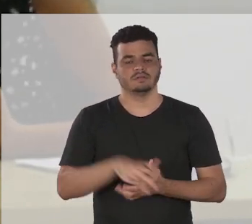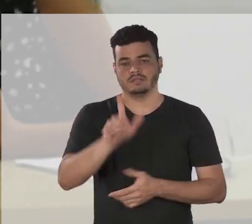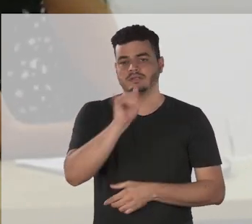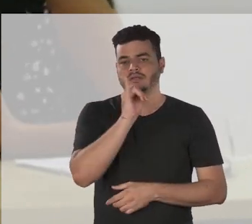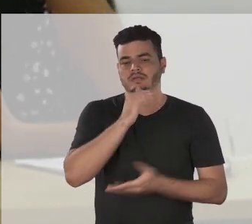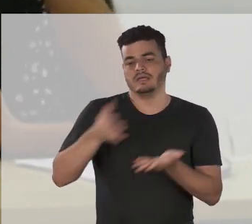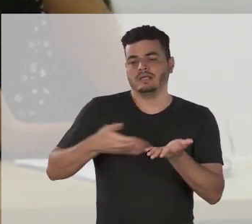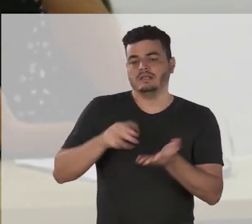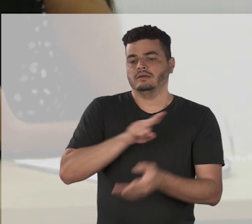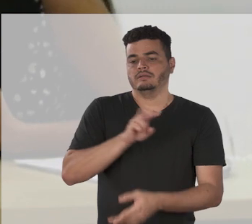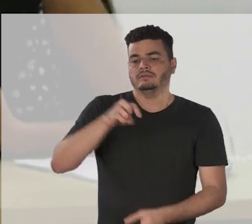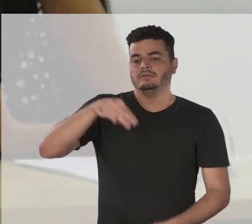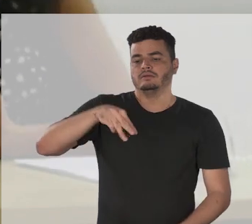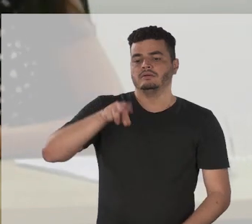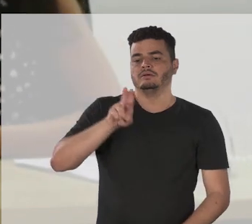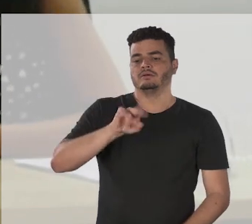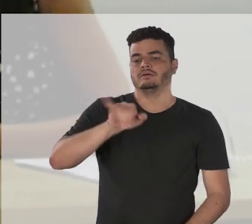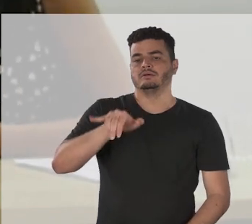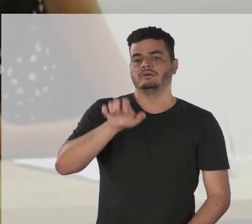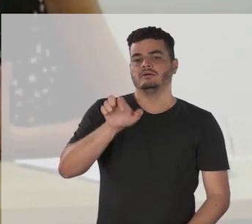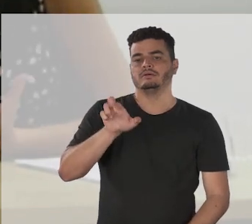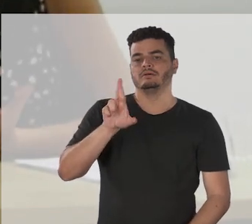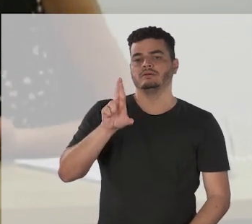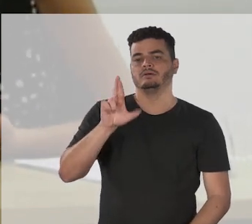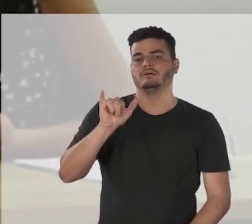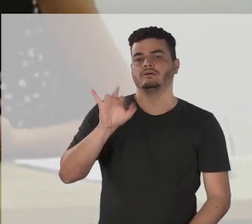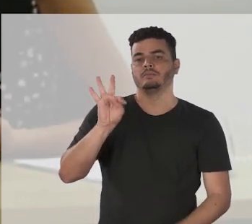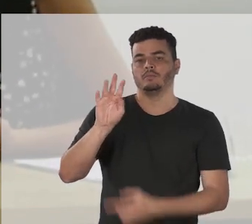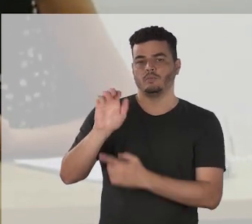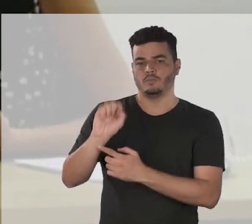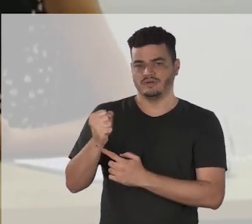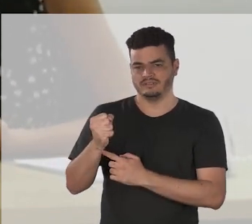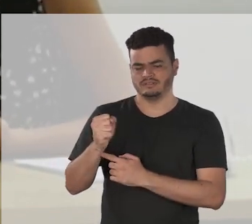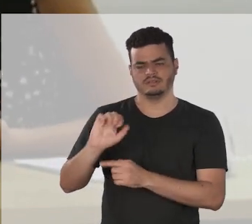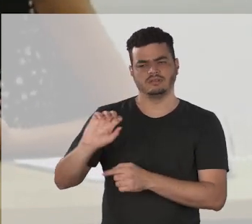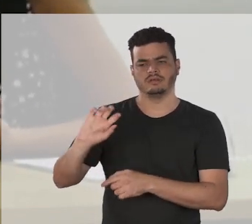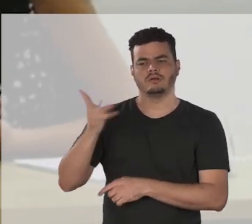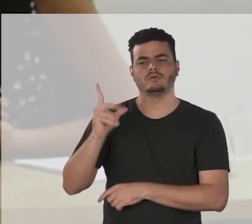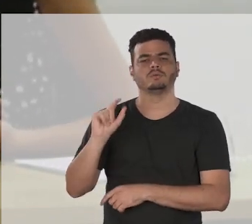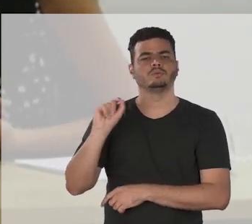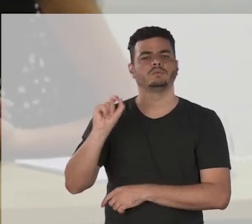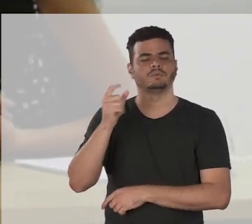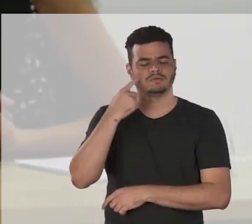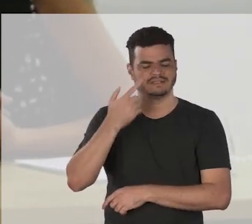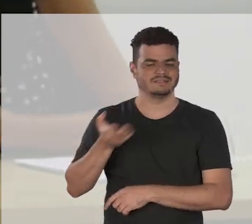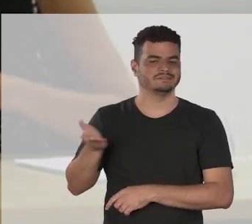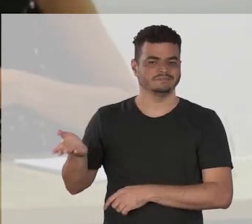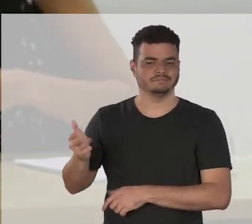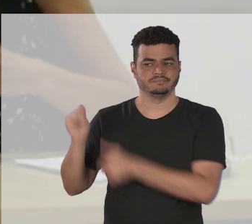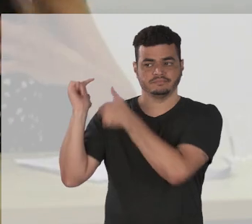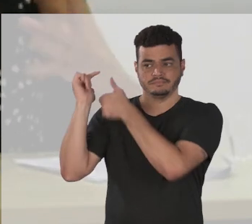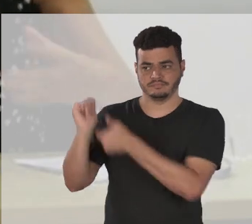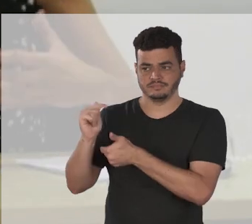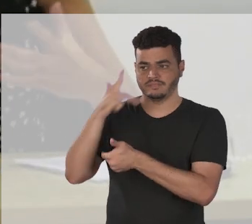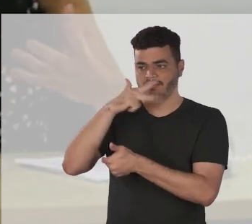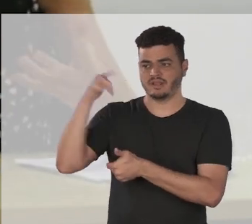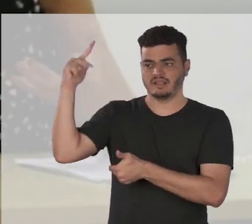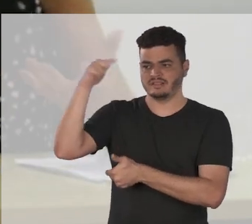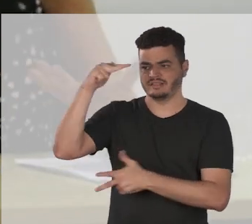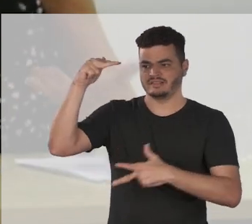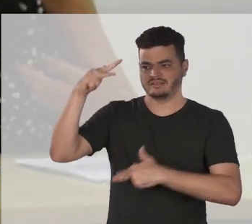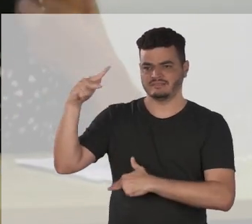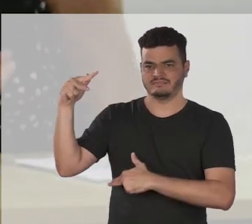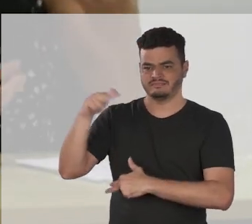algumas mulheres que se entendem. Como mulherzinhas passou com, ou não, com a versão original de Mujercitas.